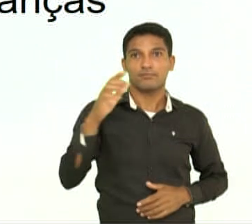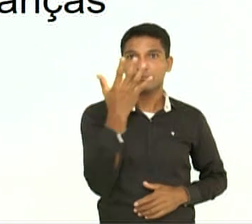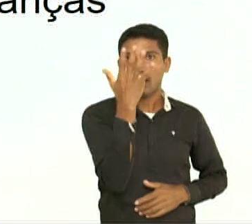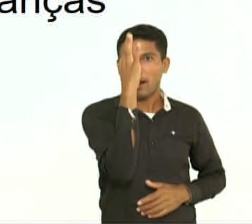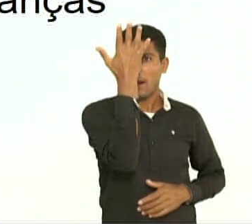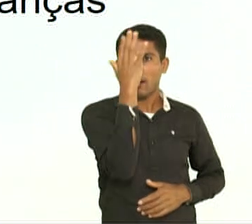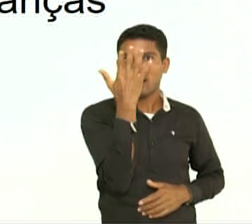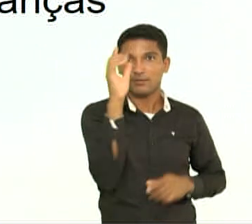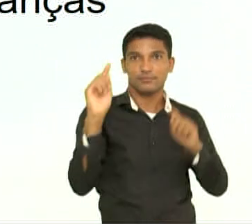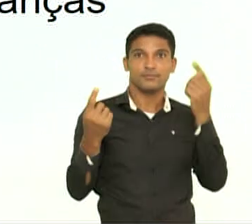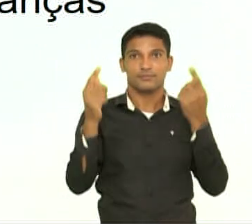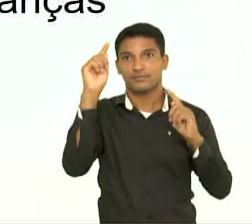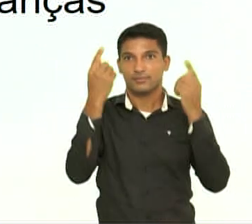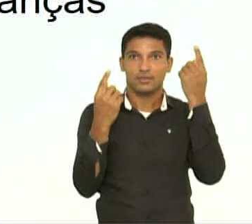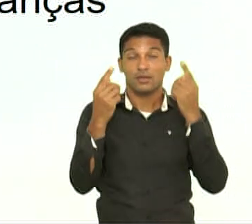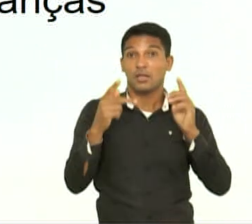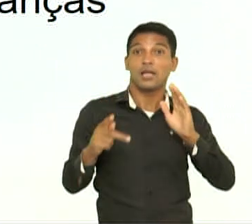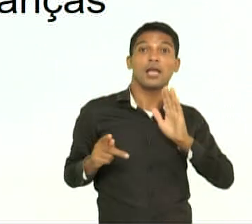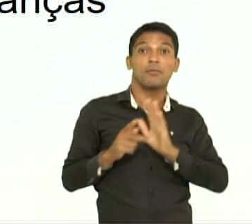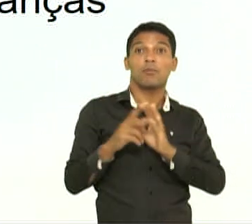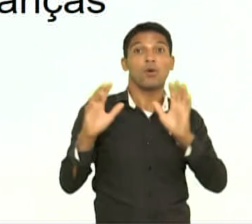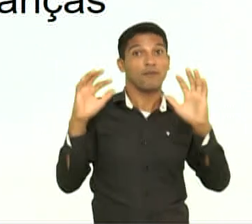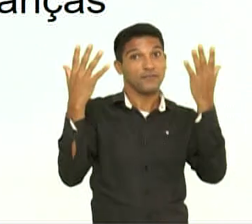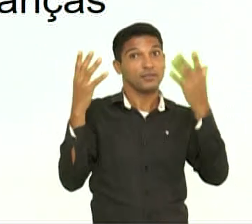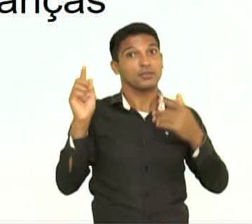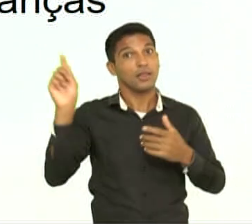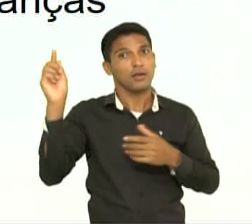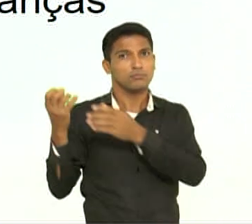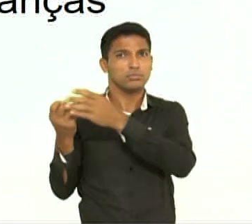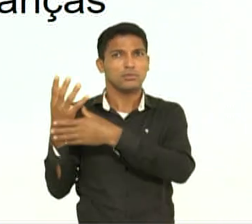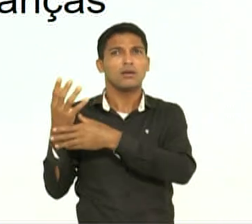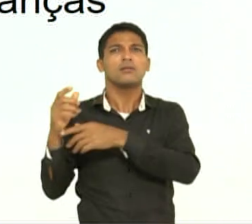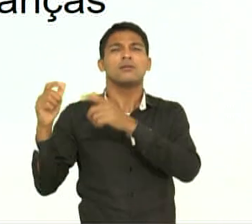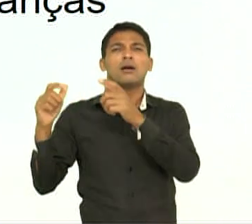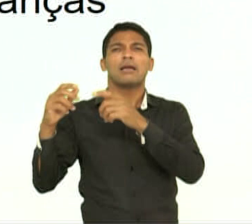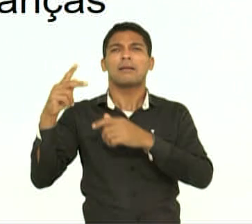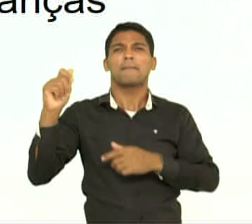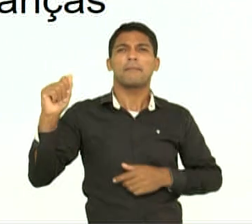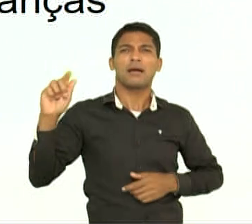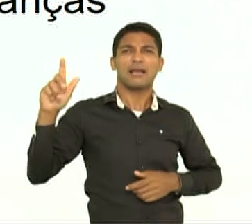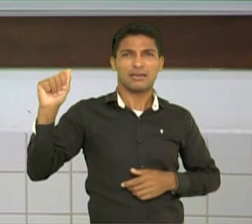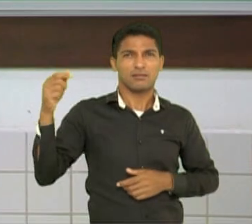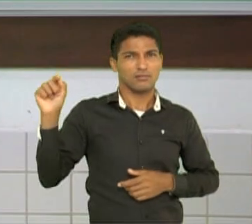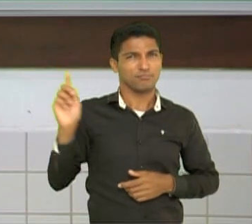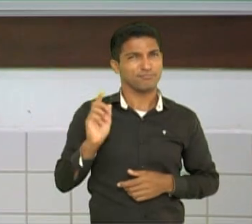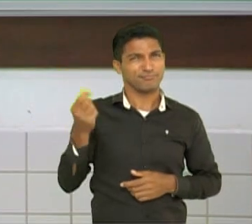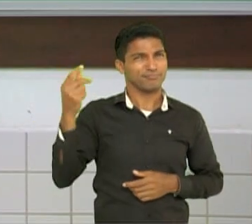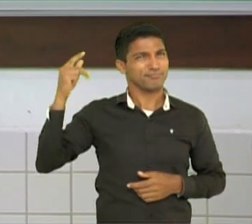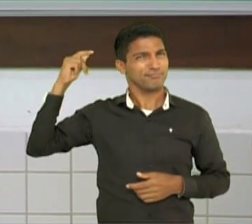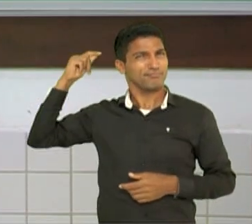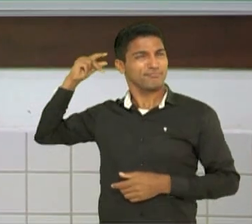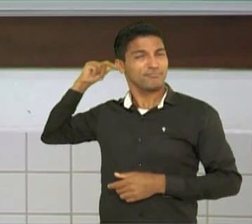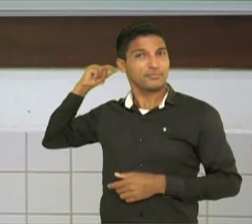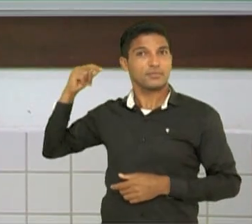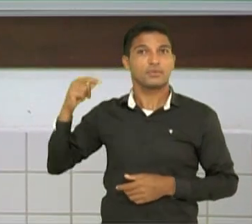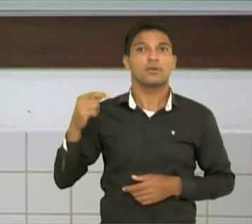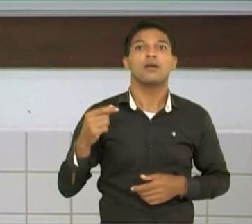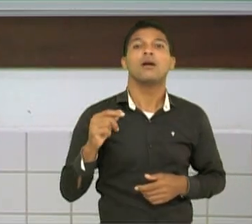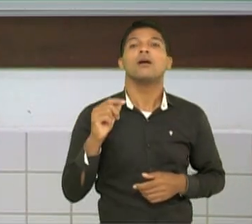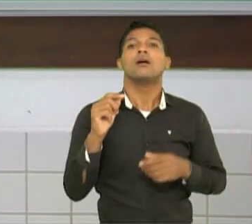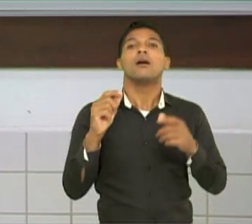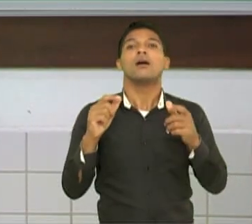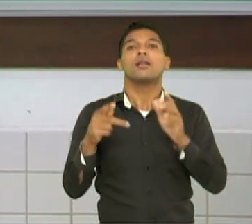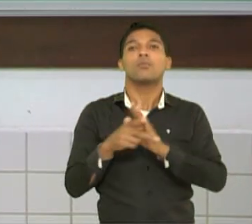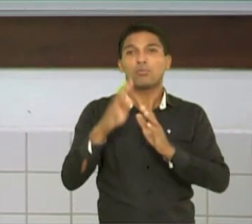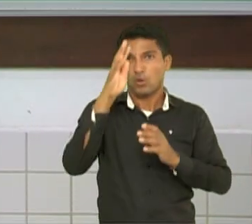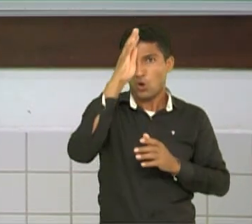tempo a ser uma festa religiosa e depois tornou-se pagã novamente. É uma festa que tem origem lá na